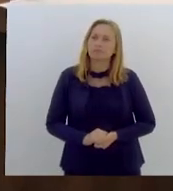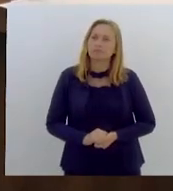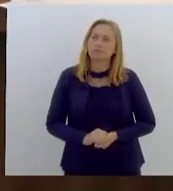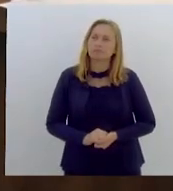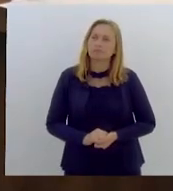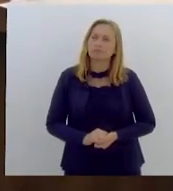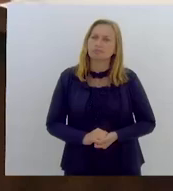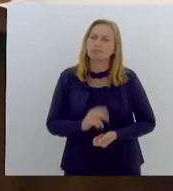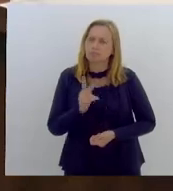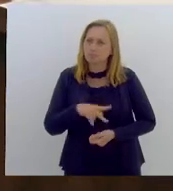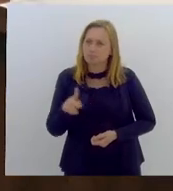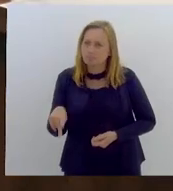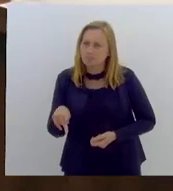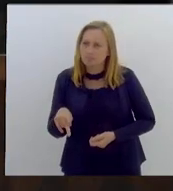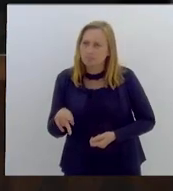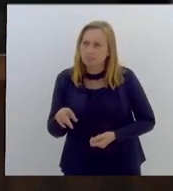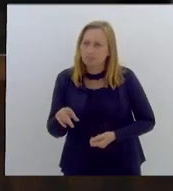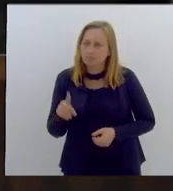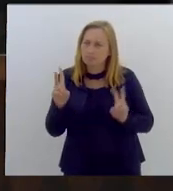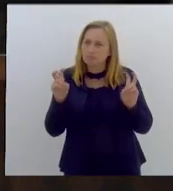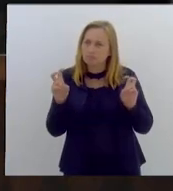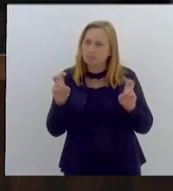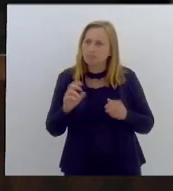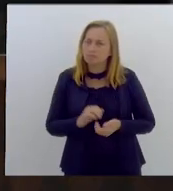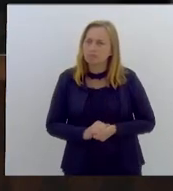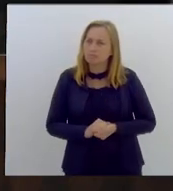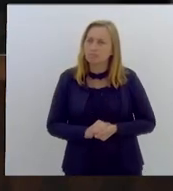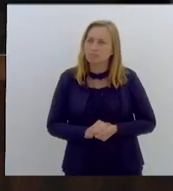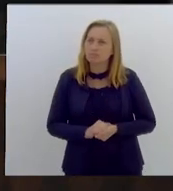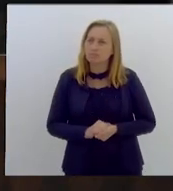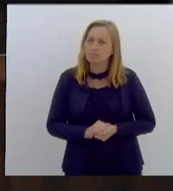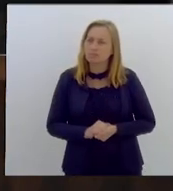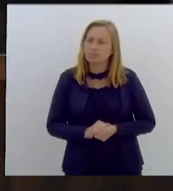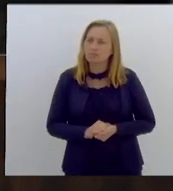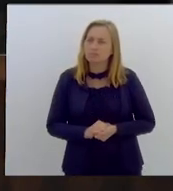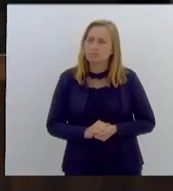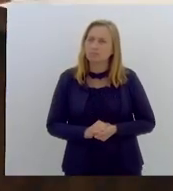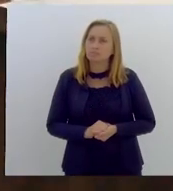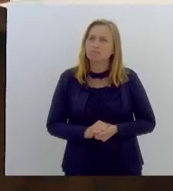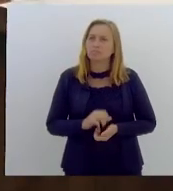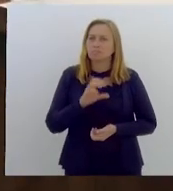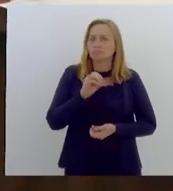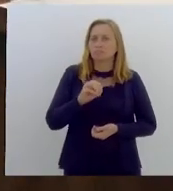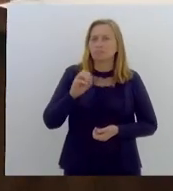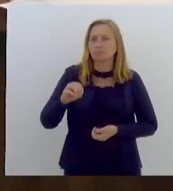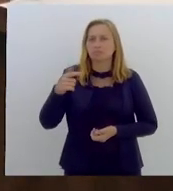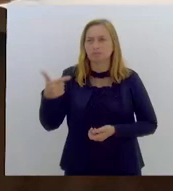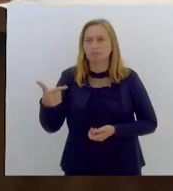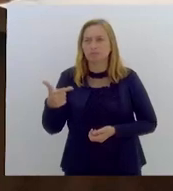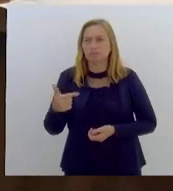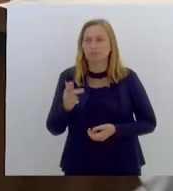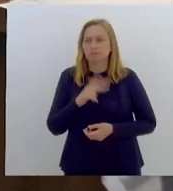É dos professores? Estou com a emenda número 2. A dos professores é 002.